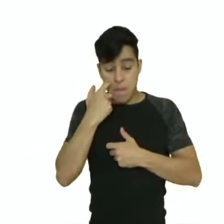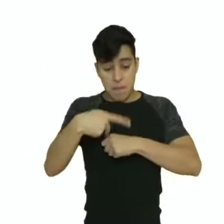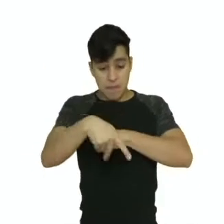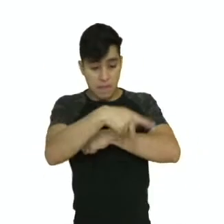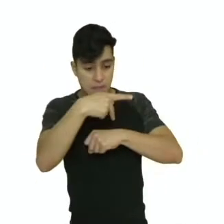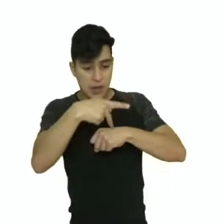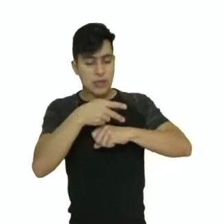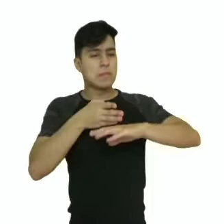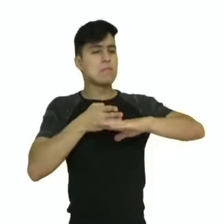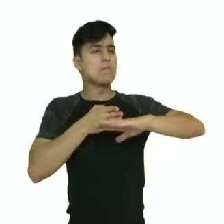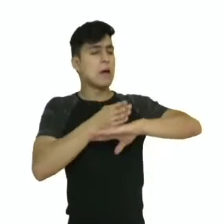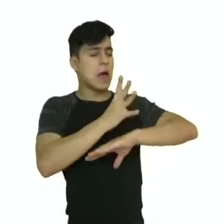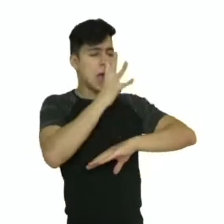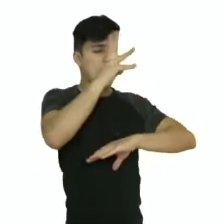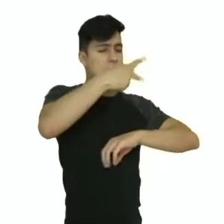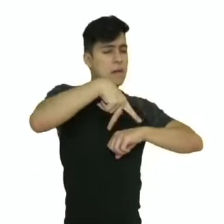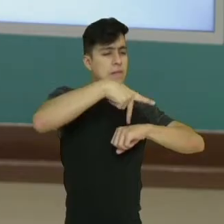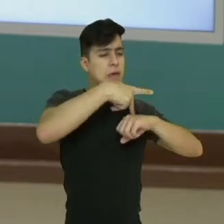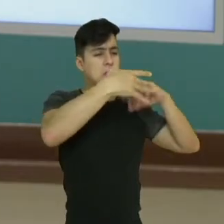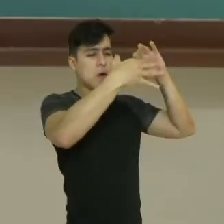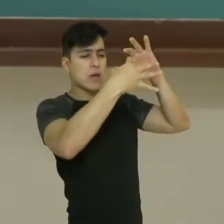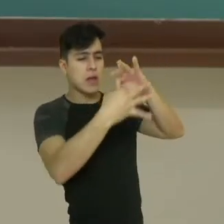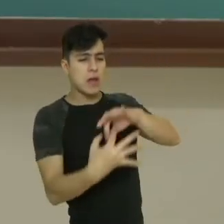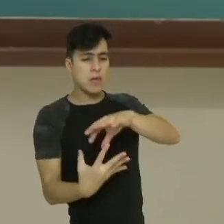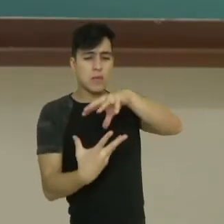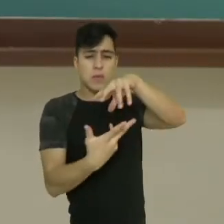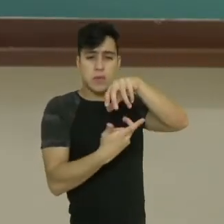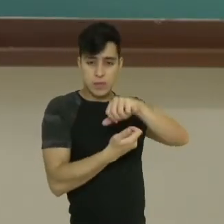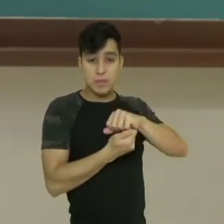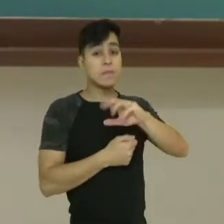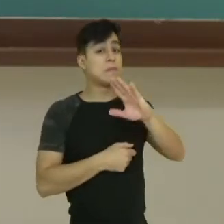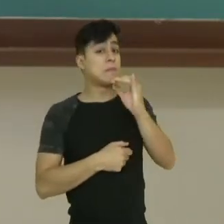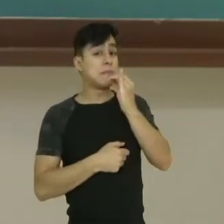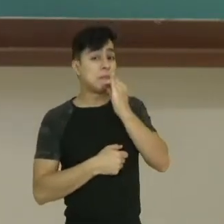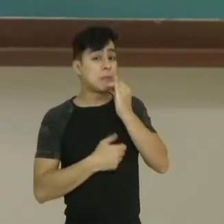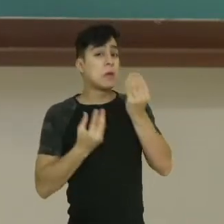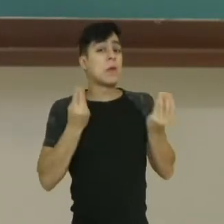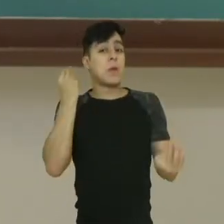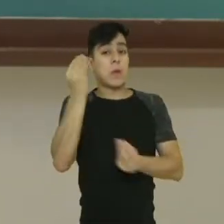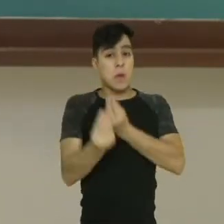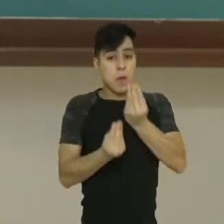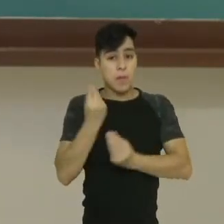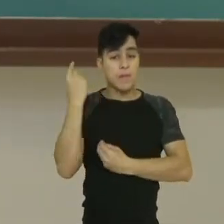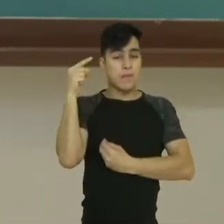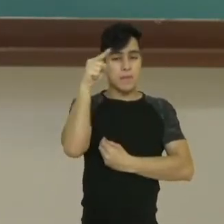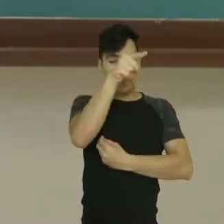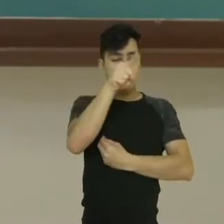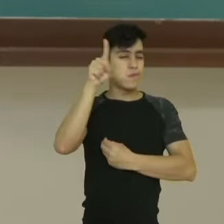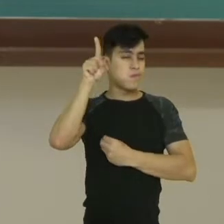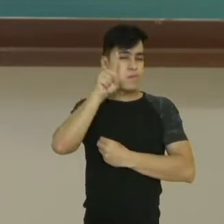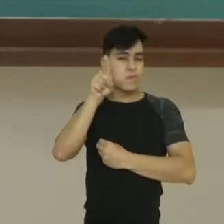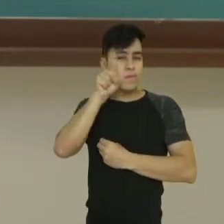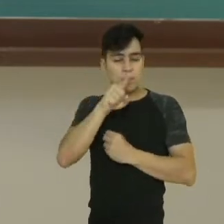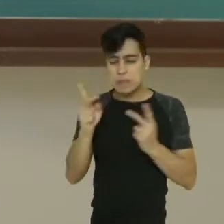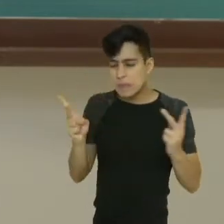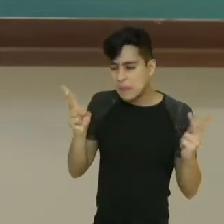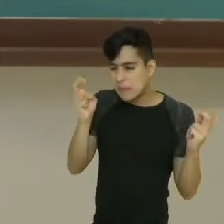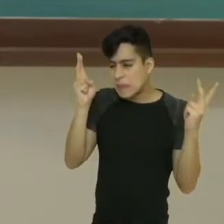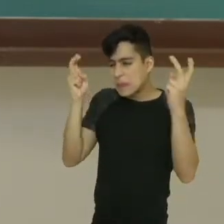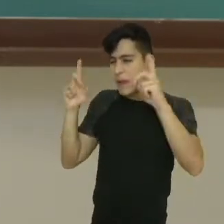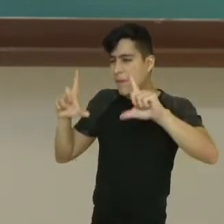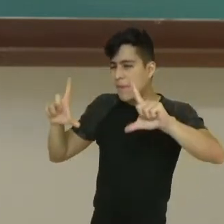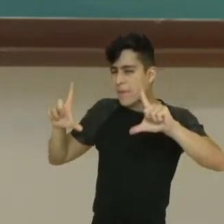cenário mundial, como por exemplo, os Estados Unidos da América. Conforme vocês estão vendo aí na